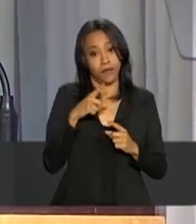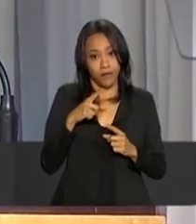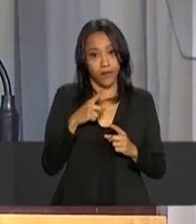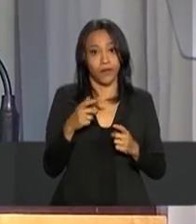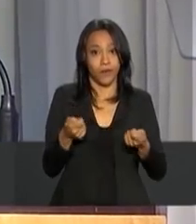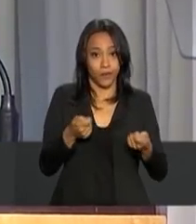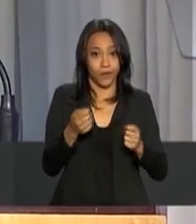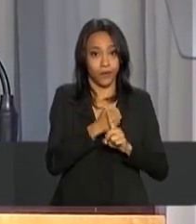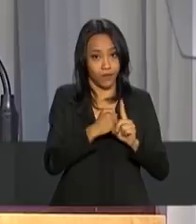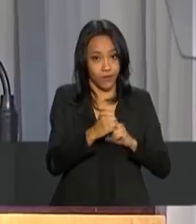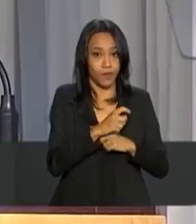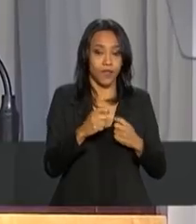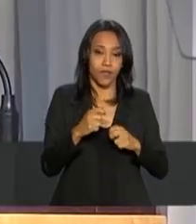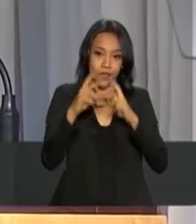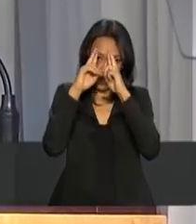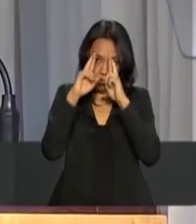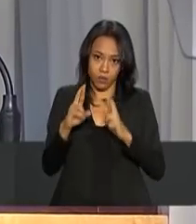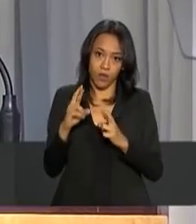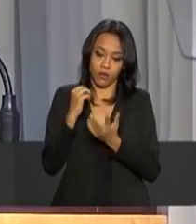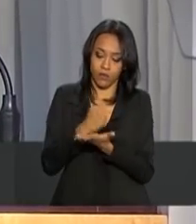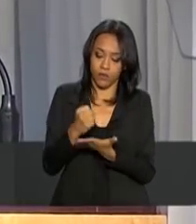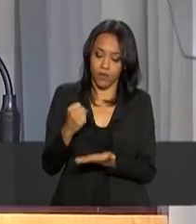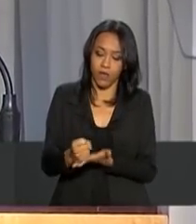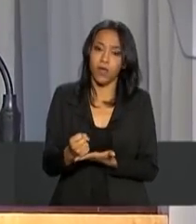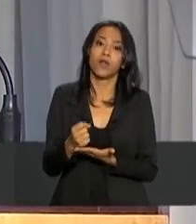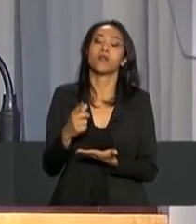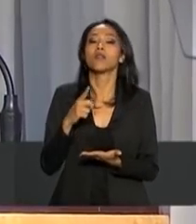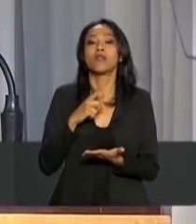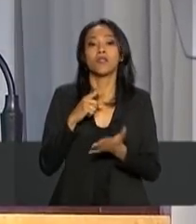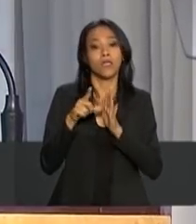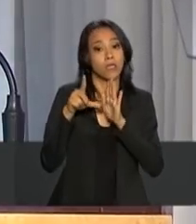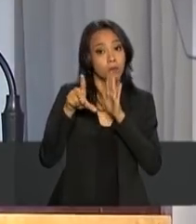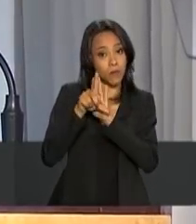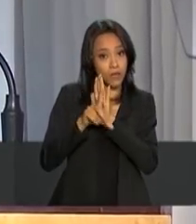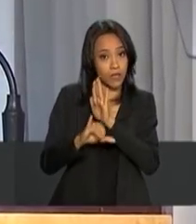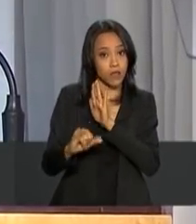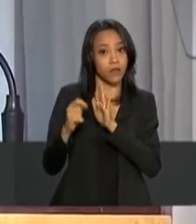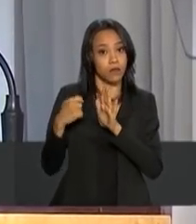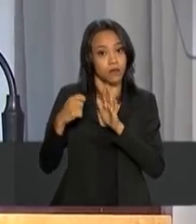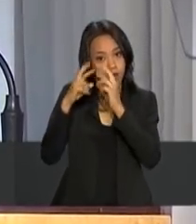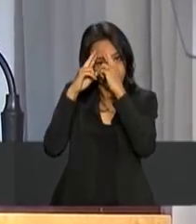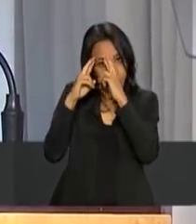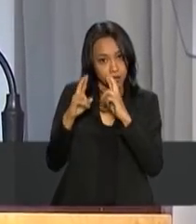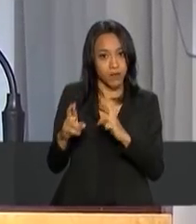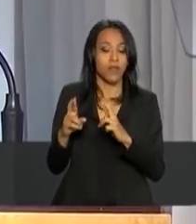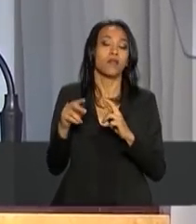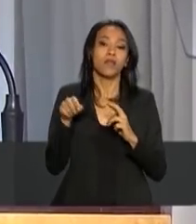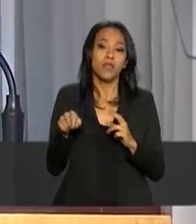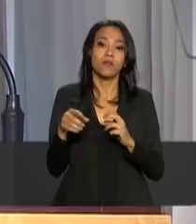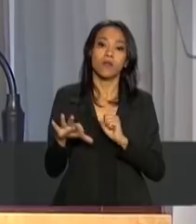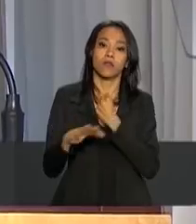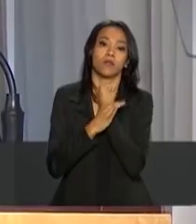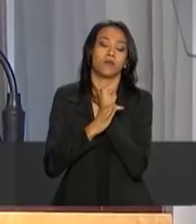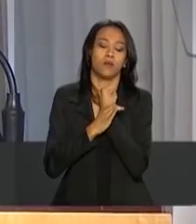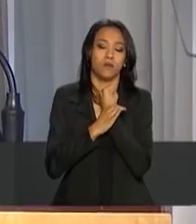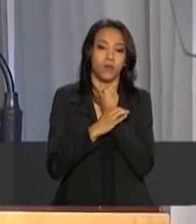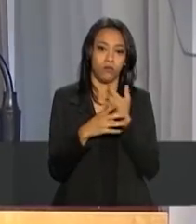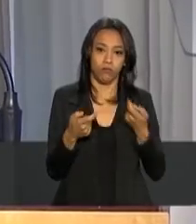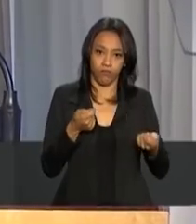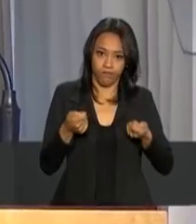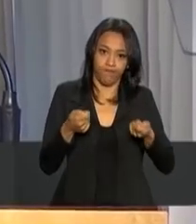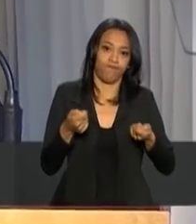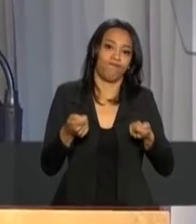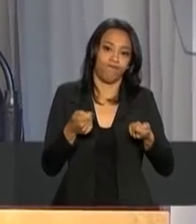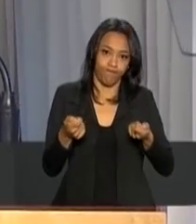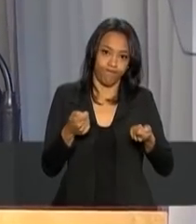estabilidade jurídica. Você precisa saber que tem uma normatividade que é aplicada e que garante a estabilidade social, portanto, eu garante até,